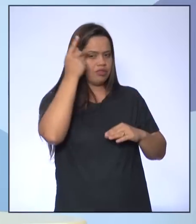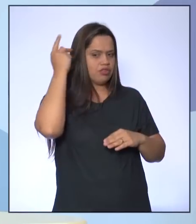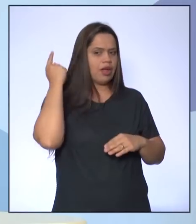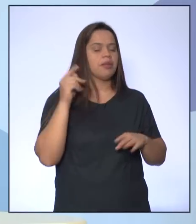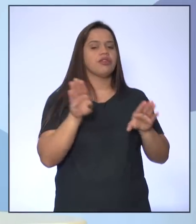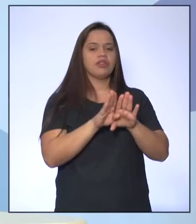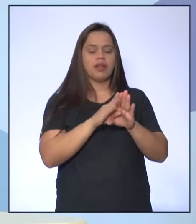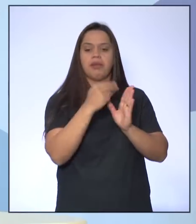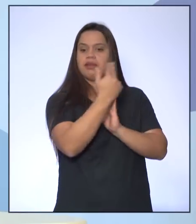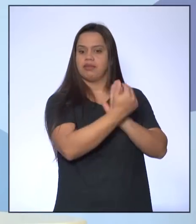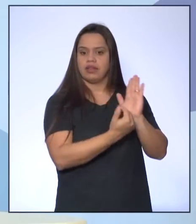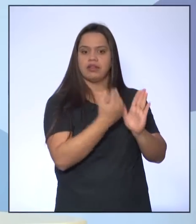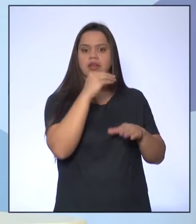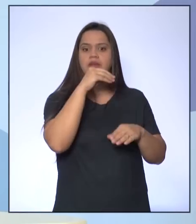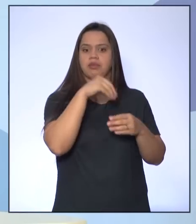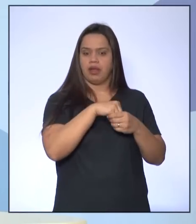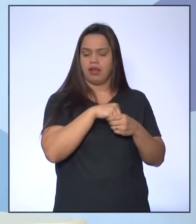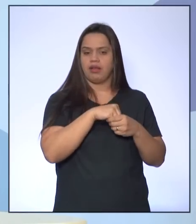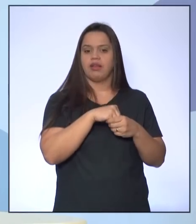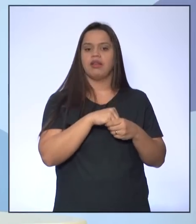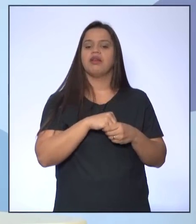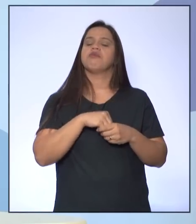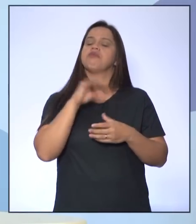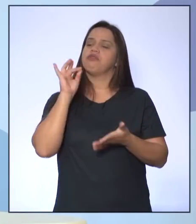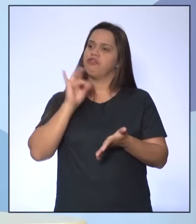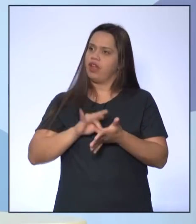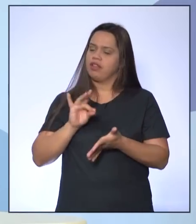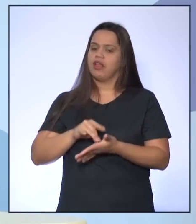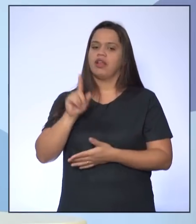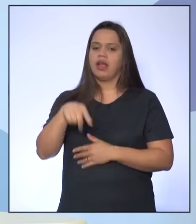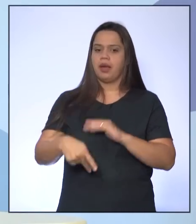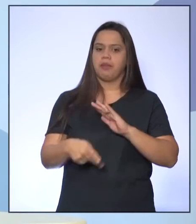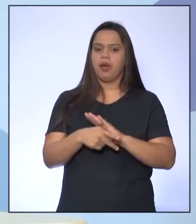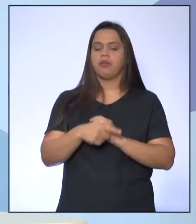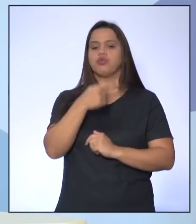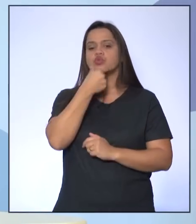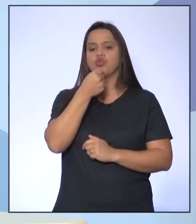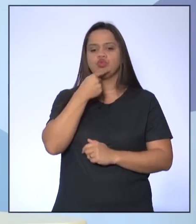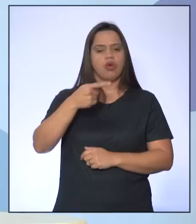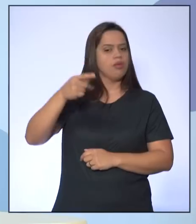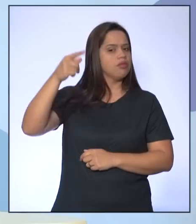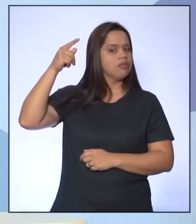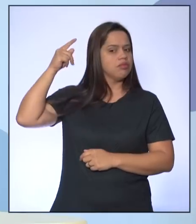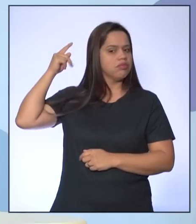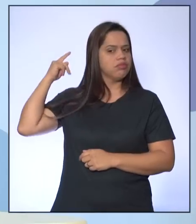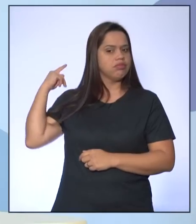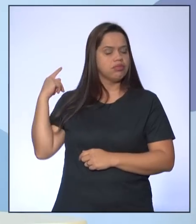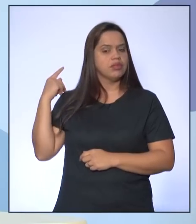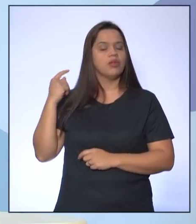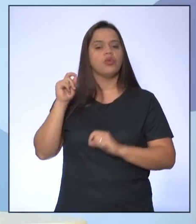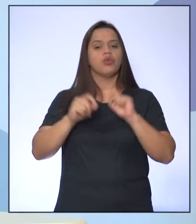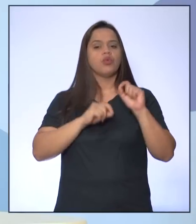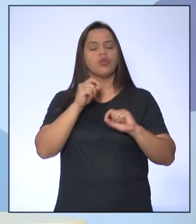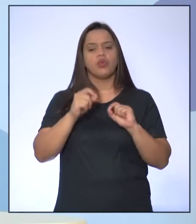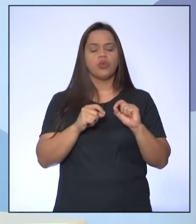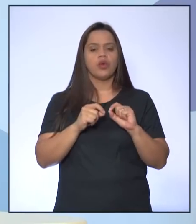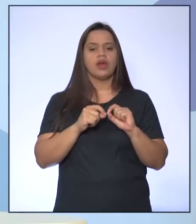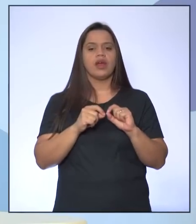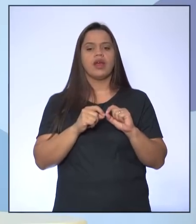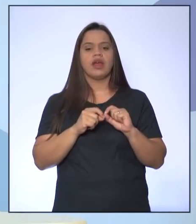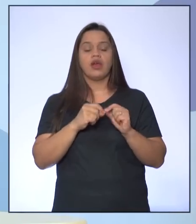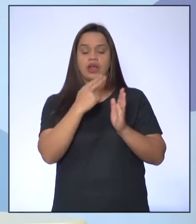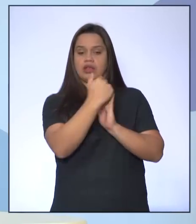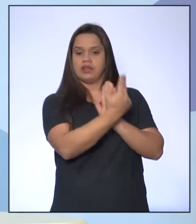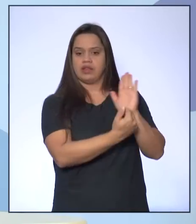Perfeito, muito bem. Evidências da história dos homens pré-históricos, das populações antigas e pré-históricas, e esses